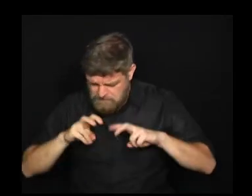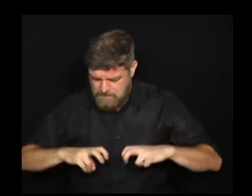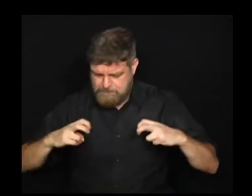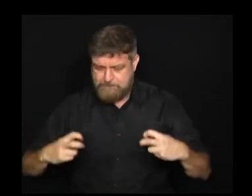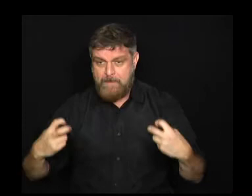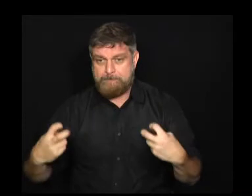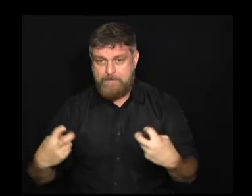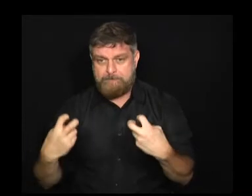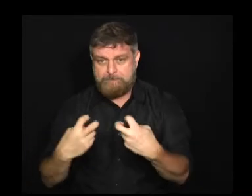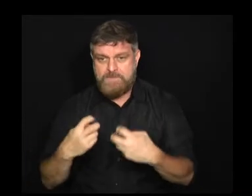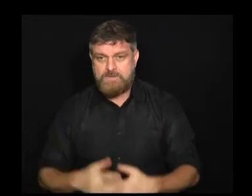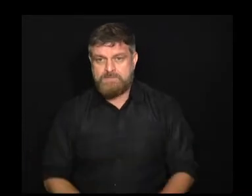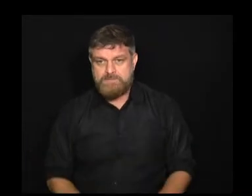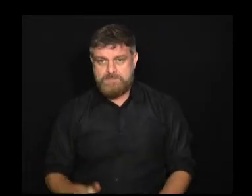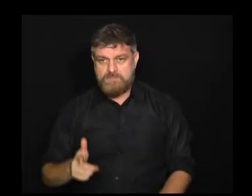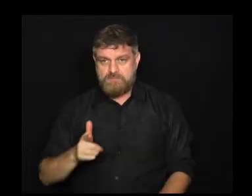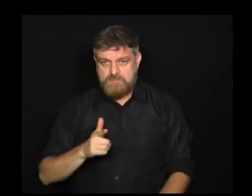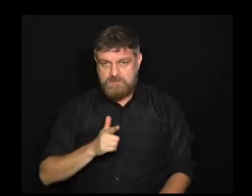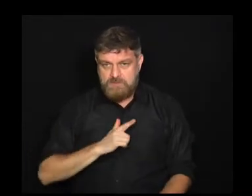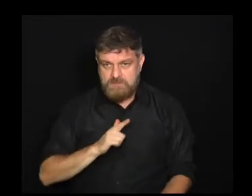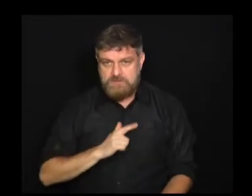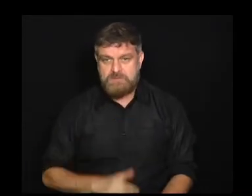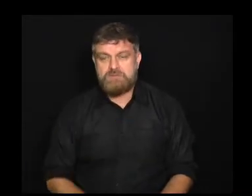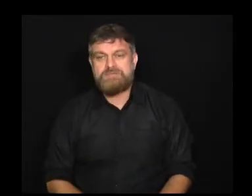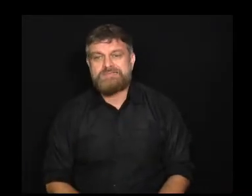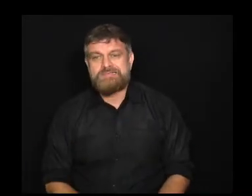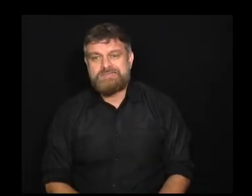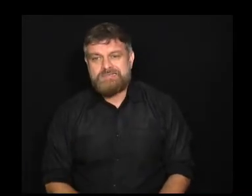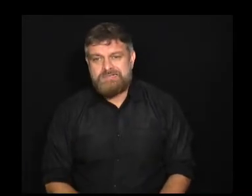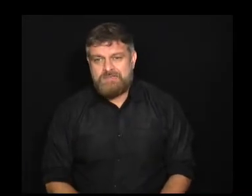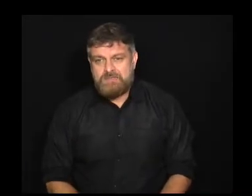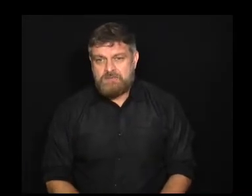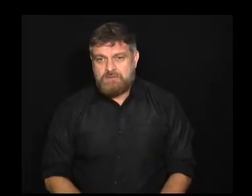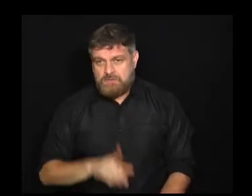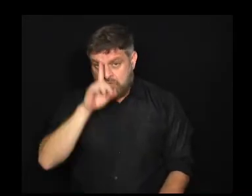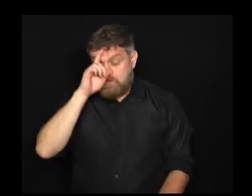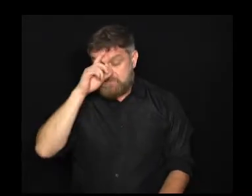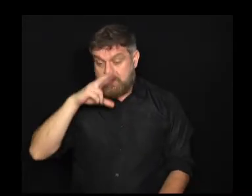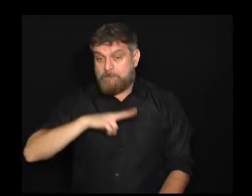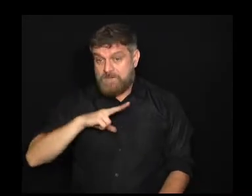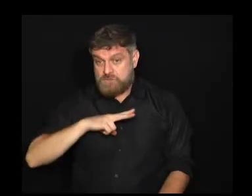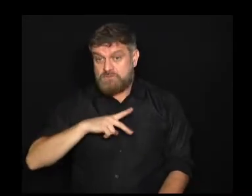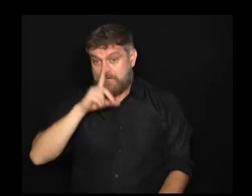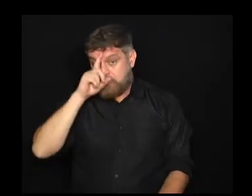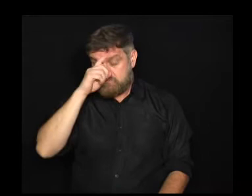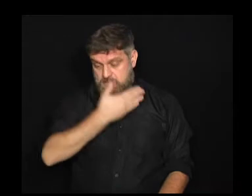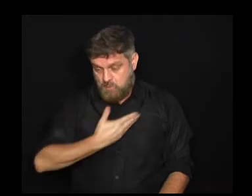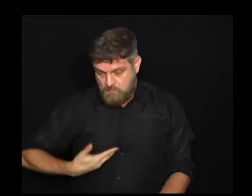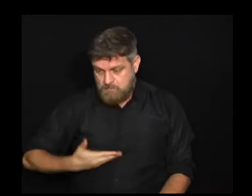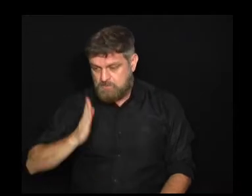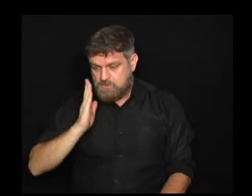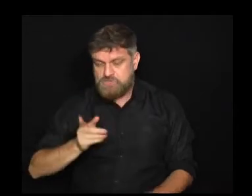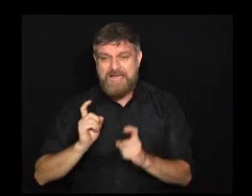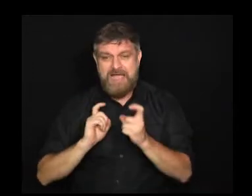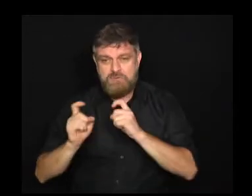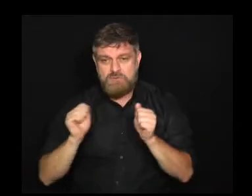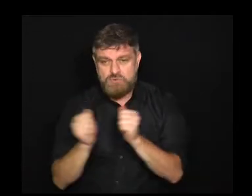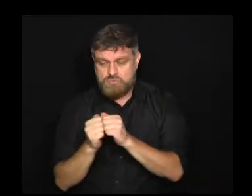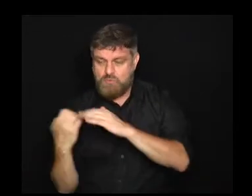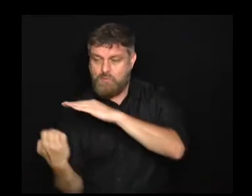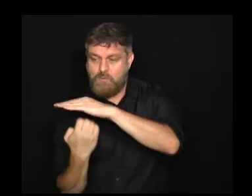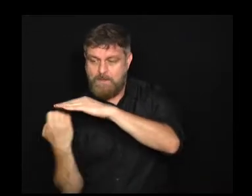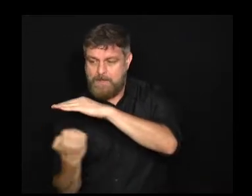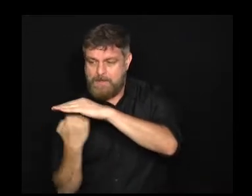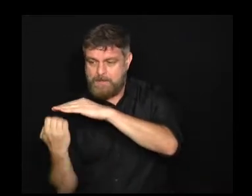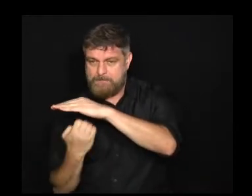públicos e privados, né? Pronto atendimentos públicos e privados e hospitais públicos e privados. Tivemos reunião com as empresas que